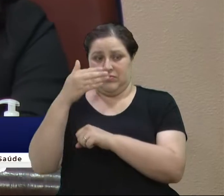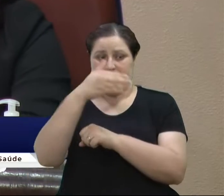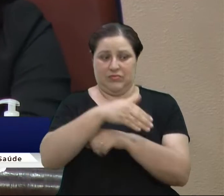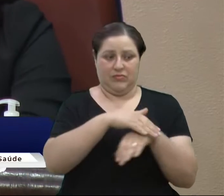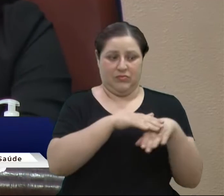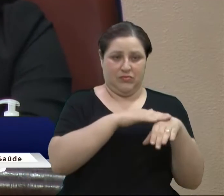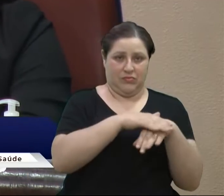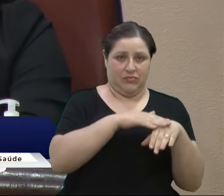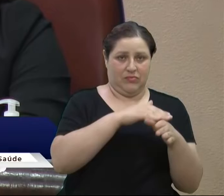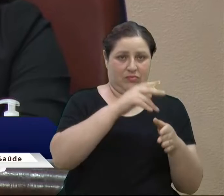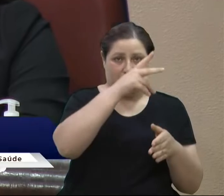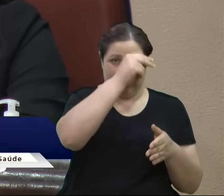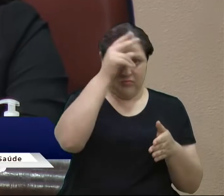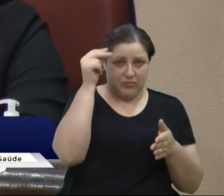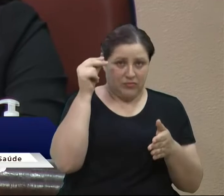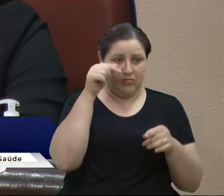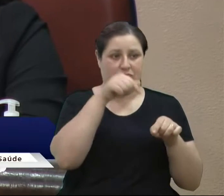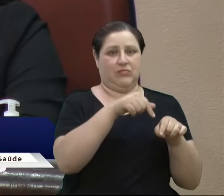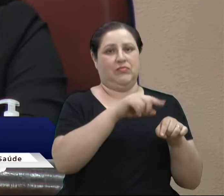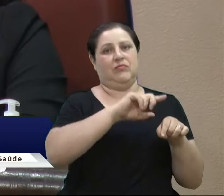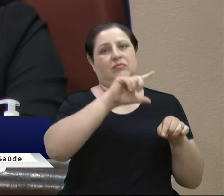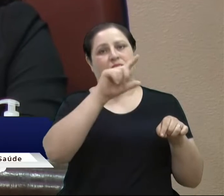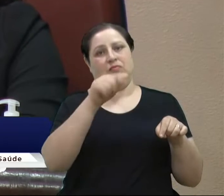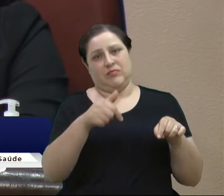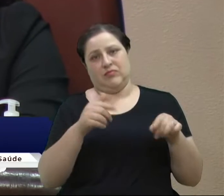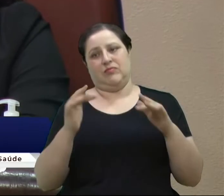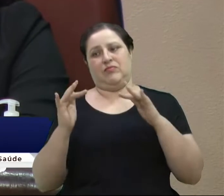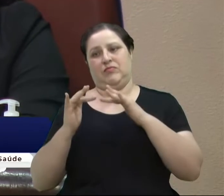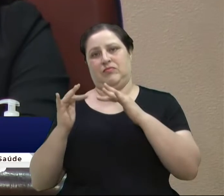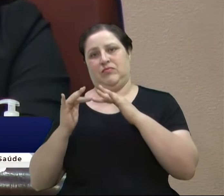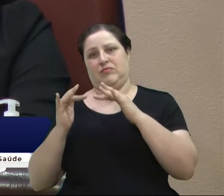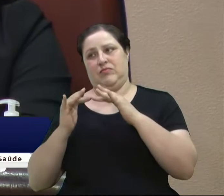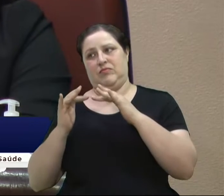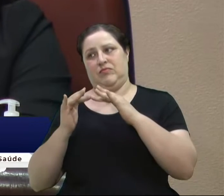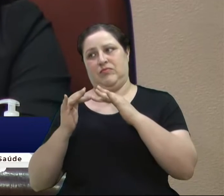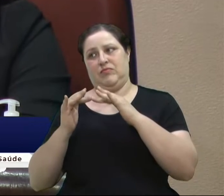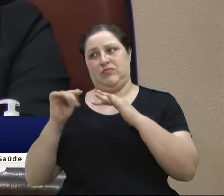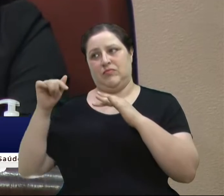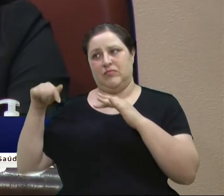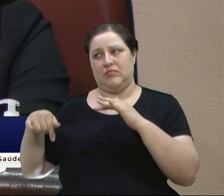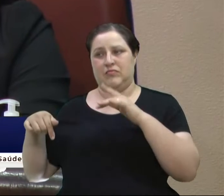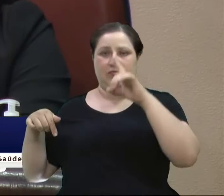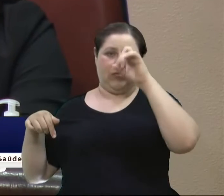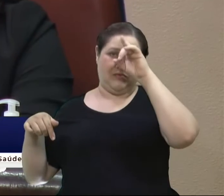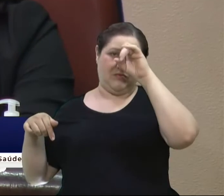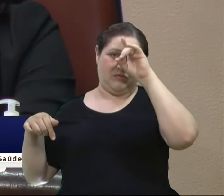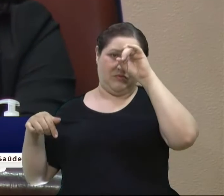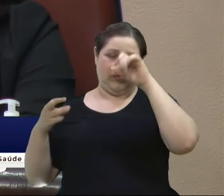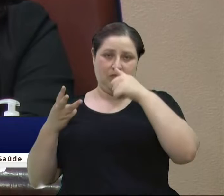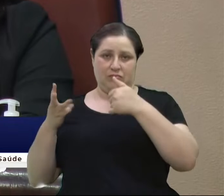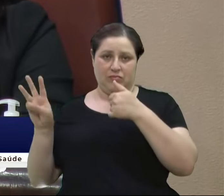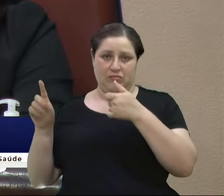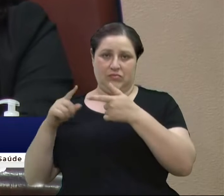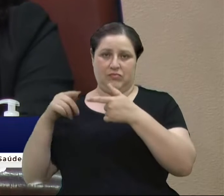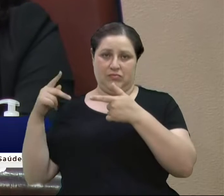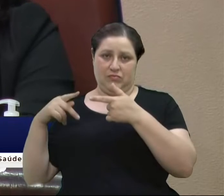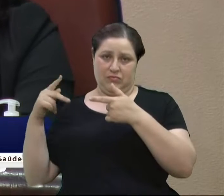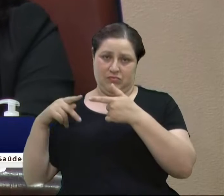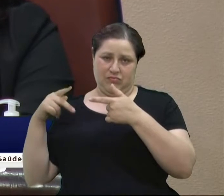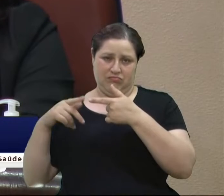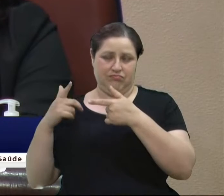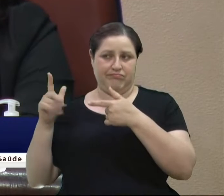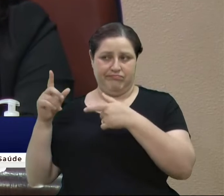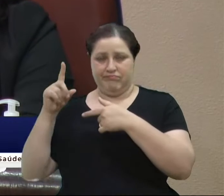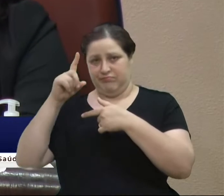depois, então, fazer a gerência do serviço junto à instituição. Né? Então, seria o primeiro ponto que a gente